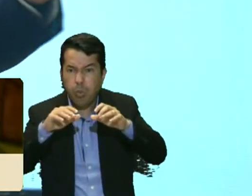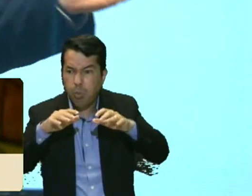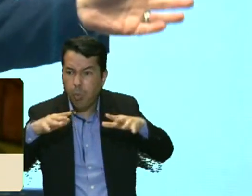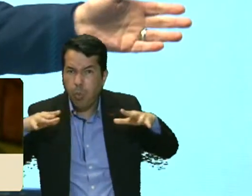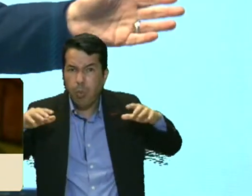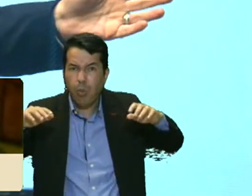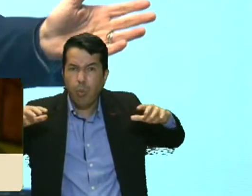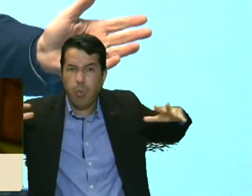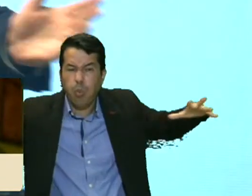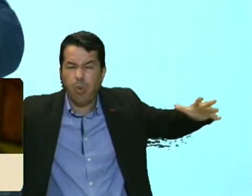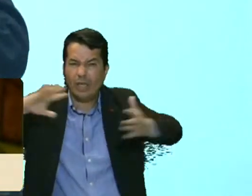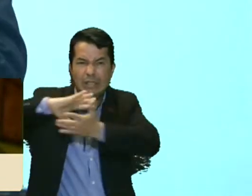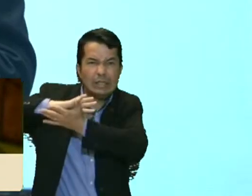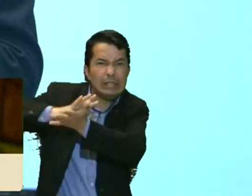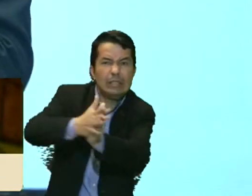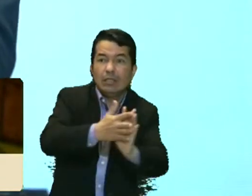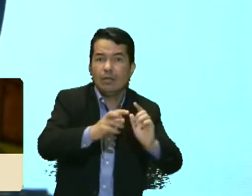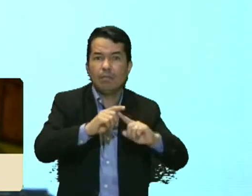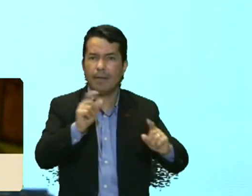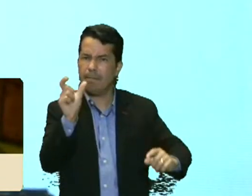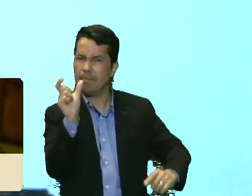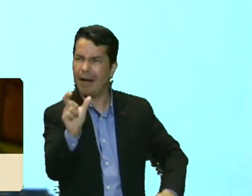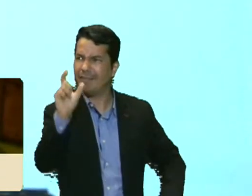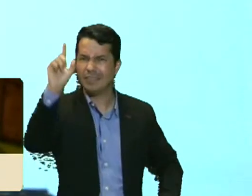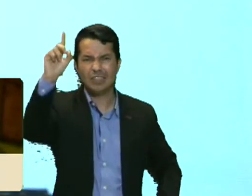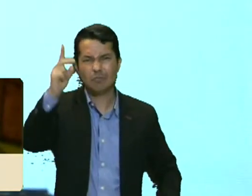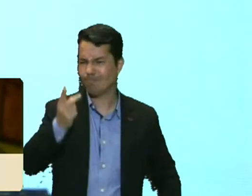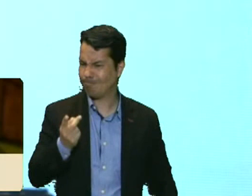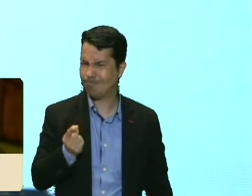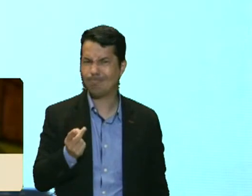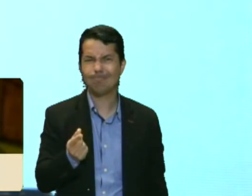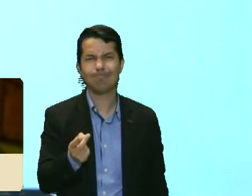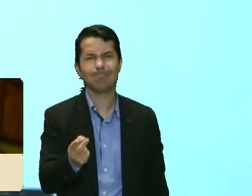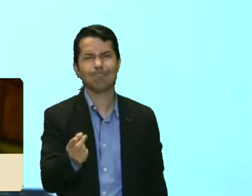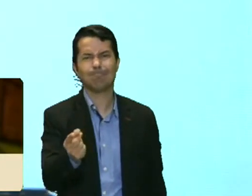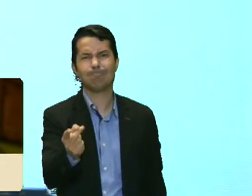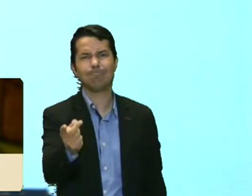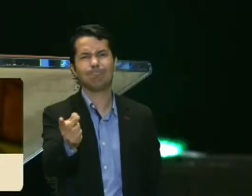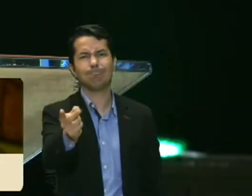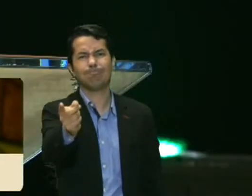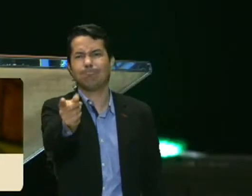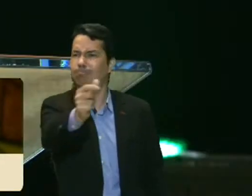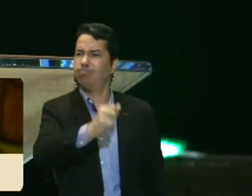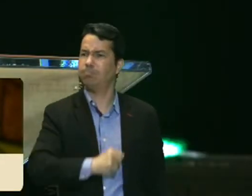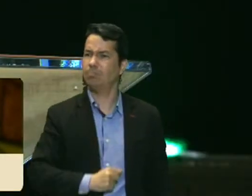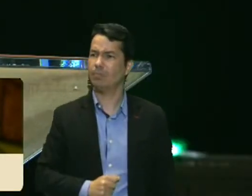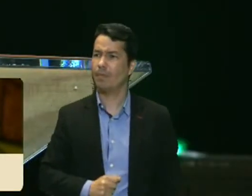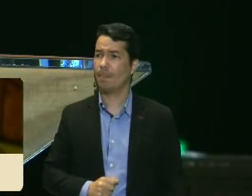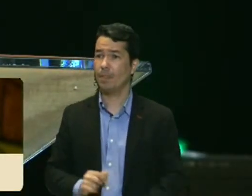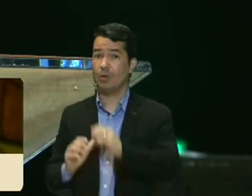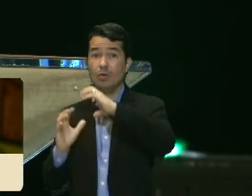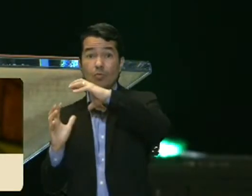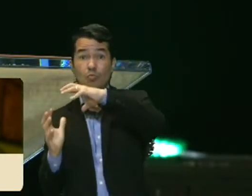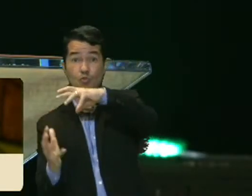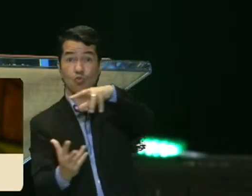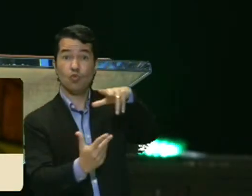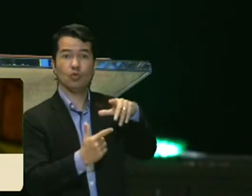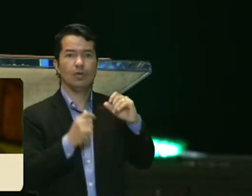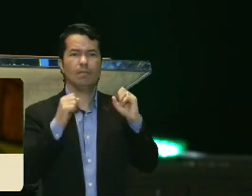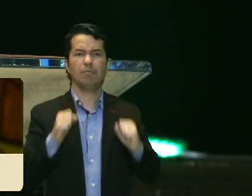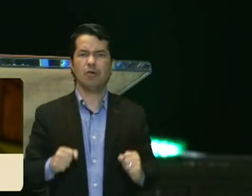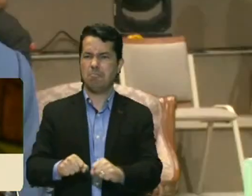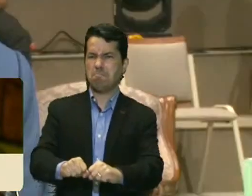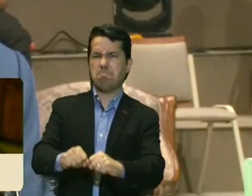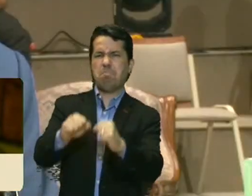Embora o mundo possa estar em colapso, as obras de Cristo perdurarão na sua vida.